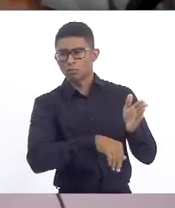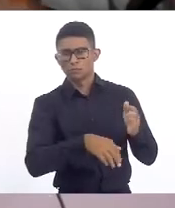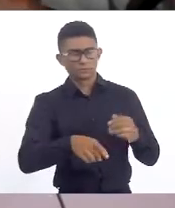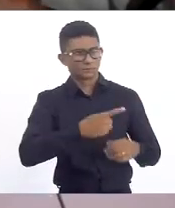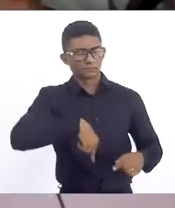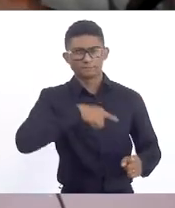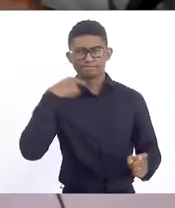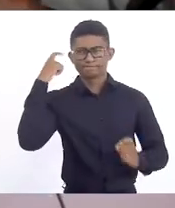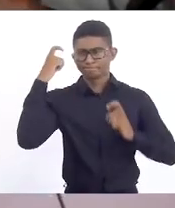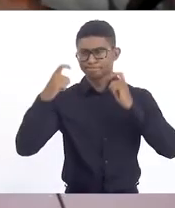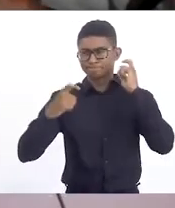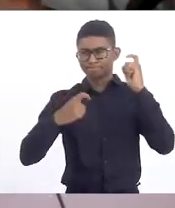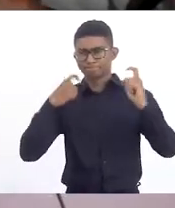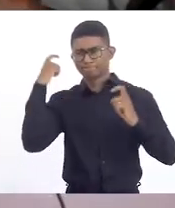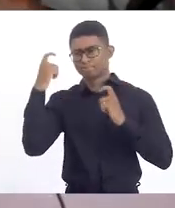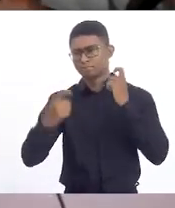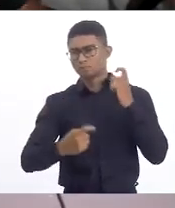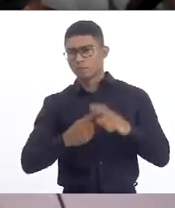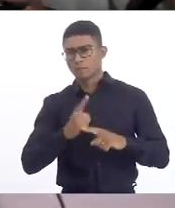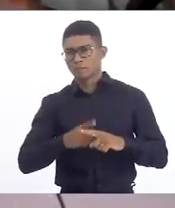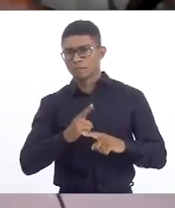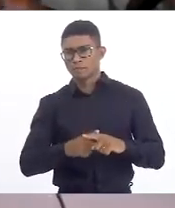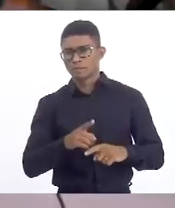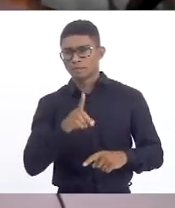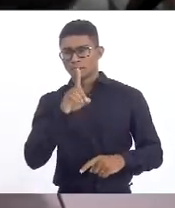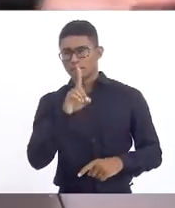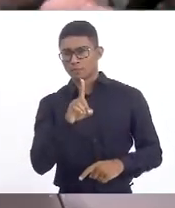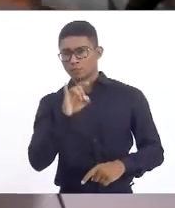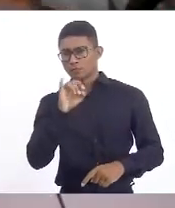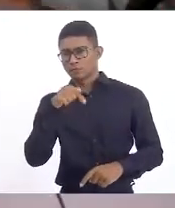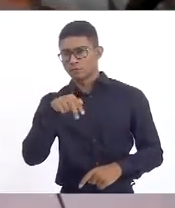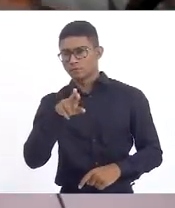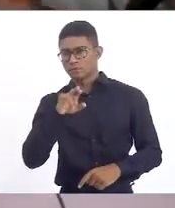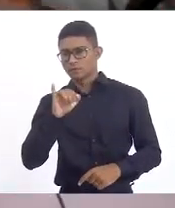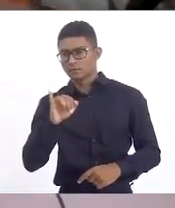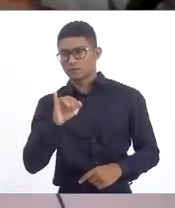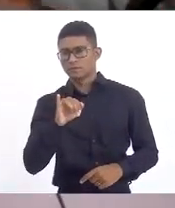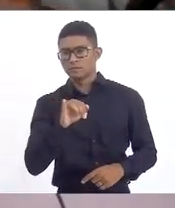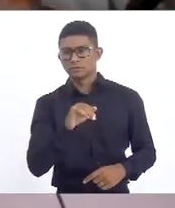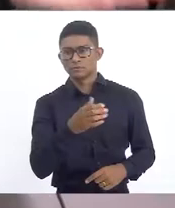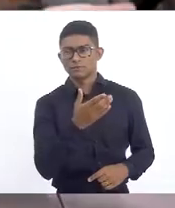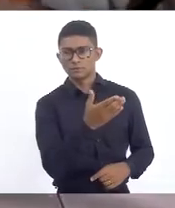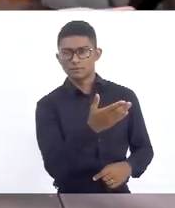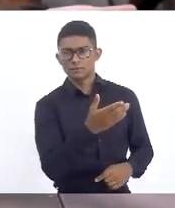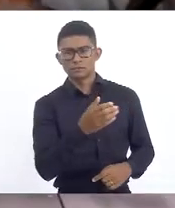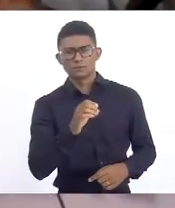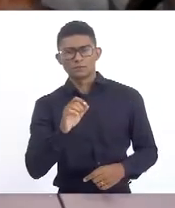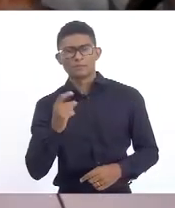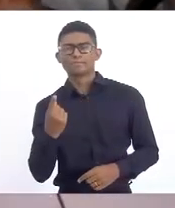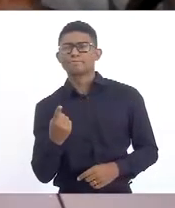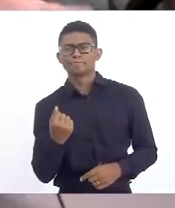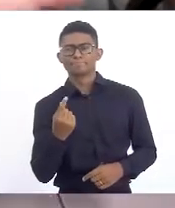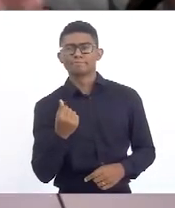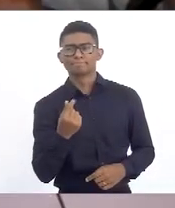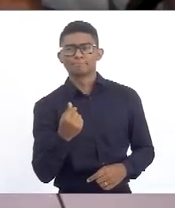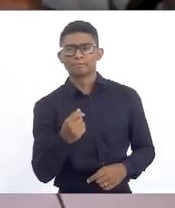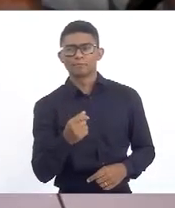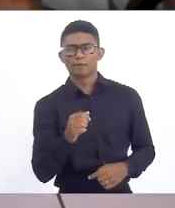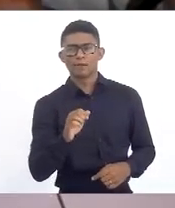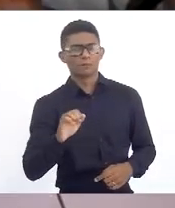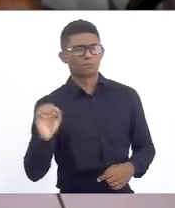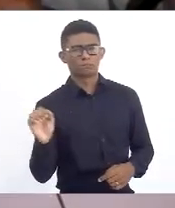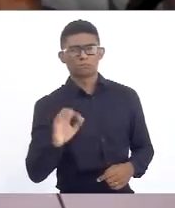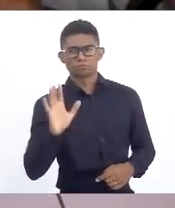preocupa significativamente, uma vez que o DIC licitado, o custo para fazer o DIC licitado é muito superior